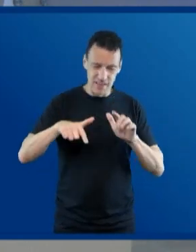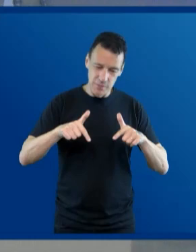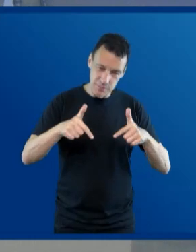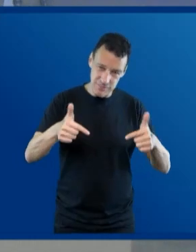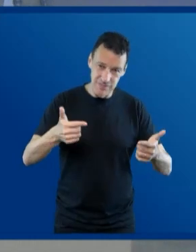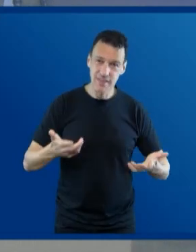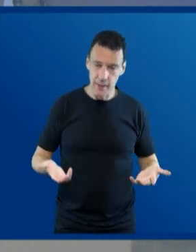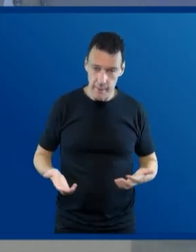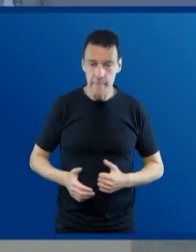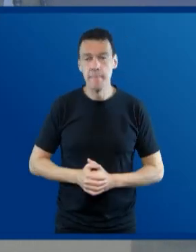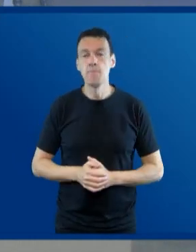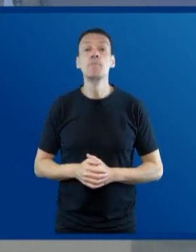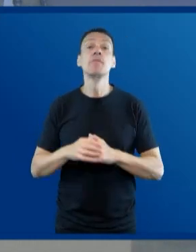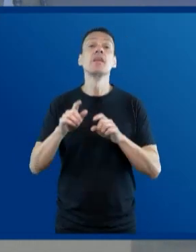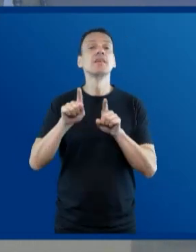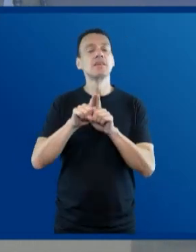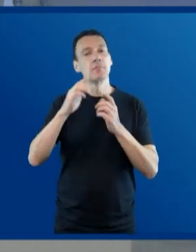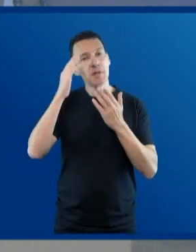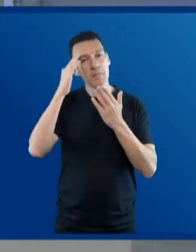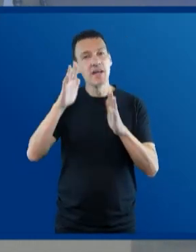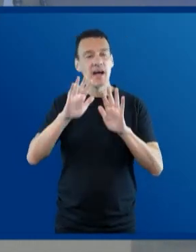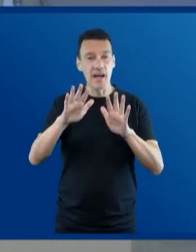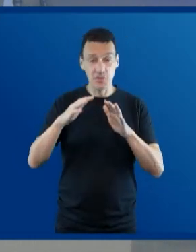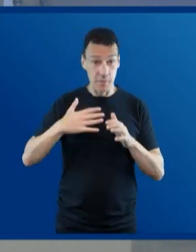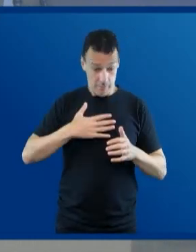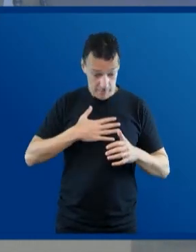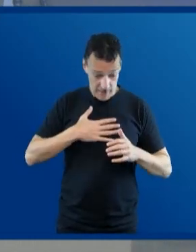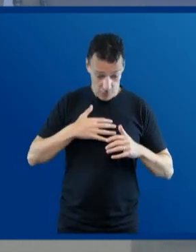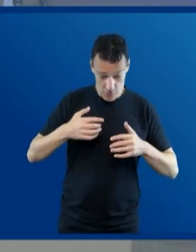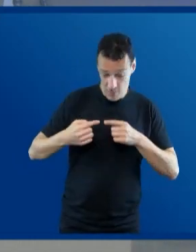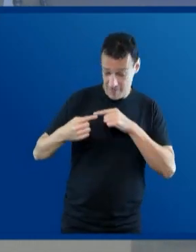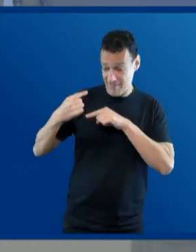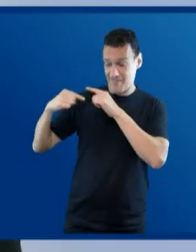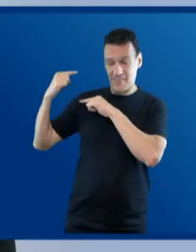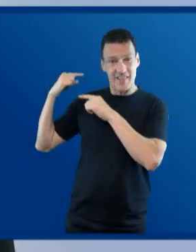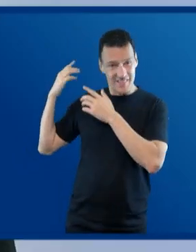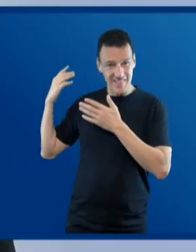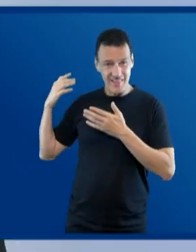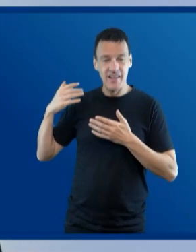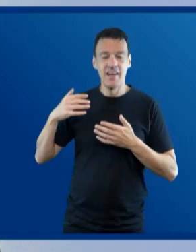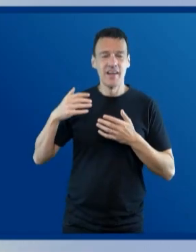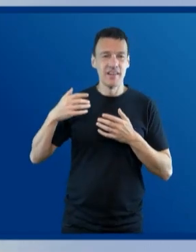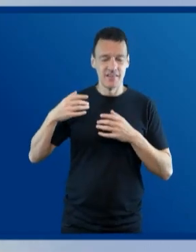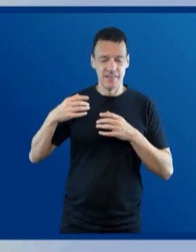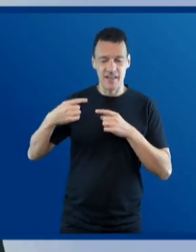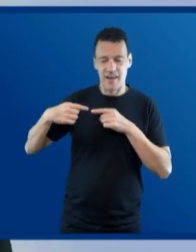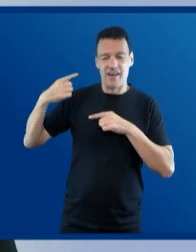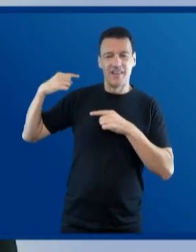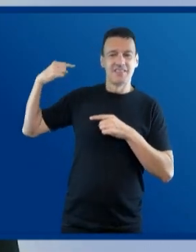de agradecer também aos meus antecessores. José Alexandre Vasco, que dedicou mais de